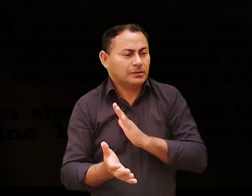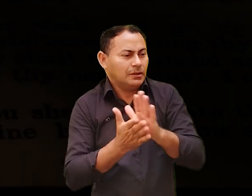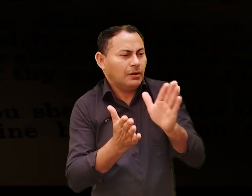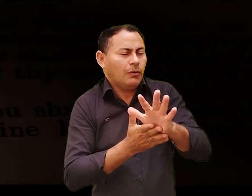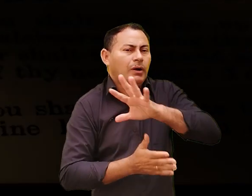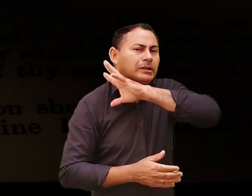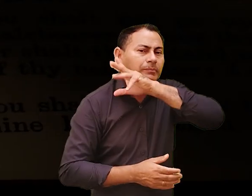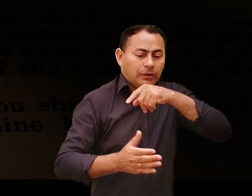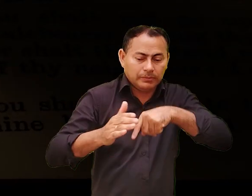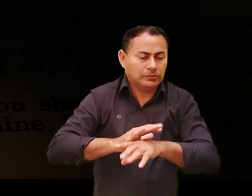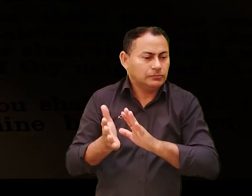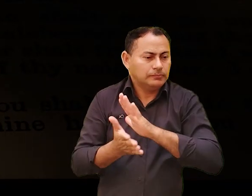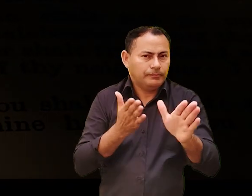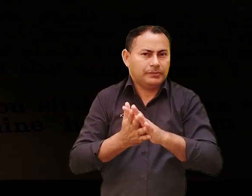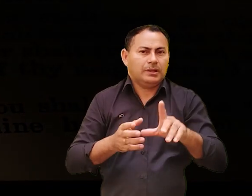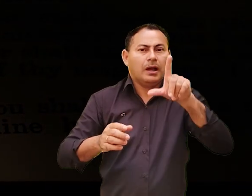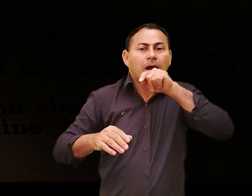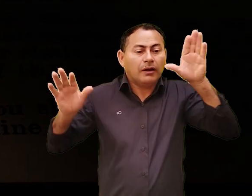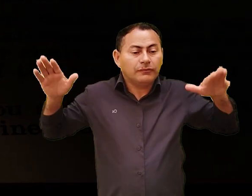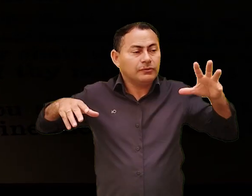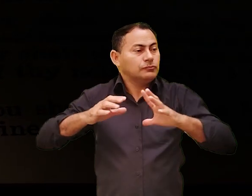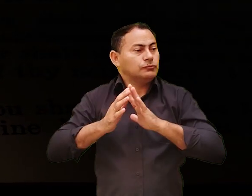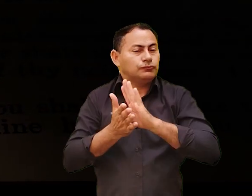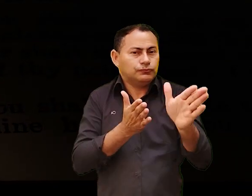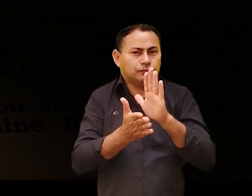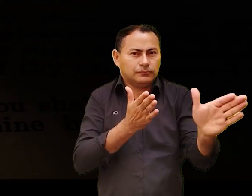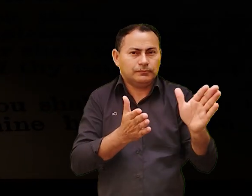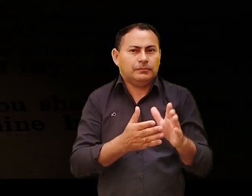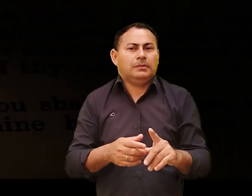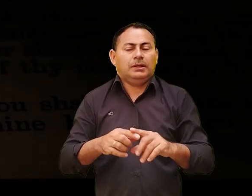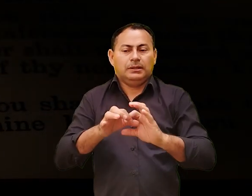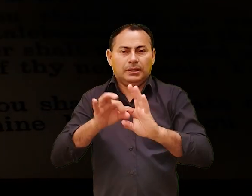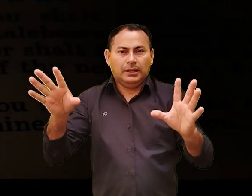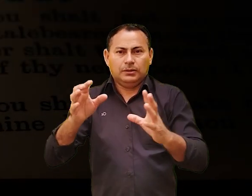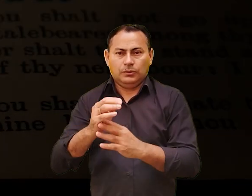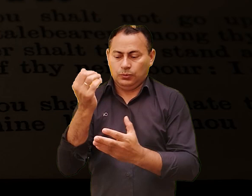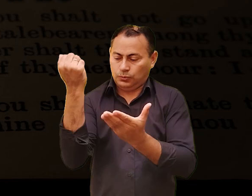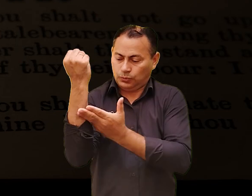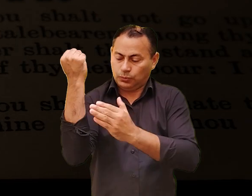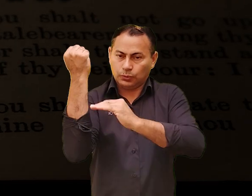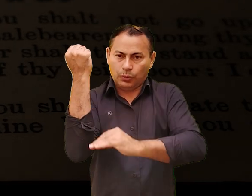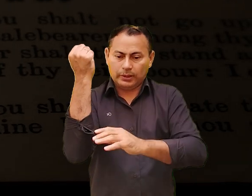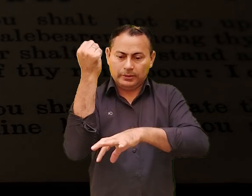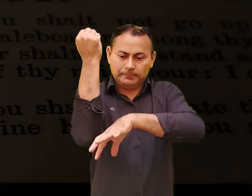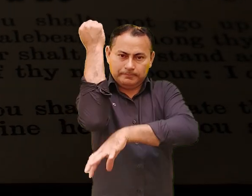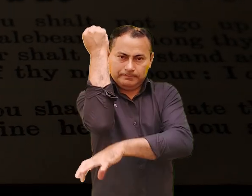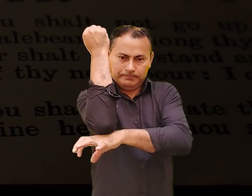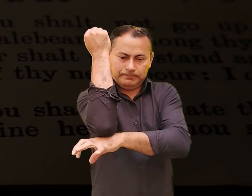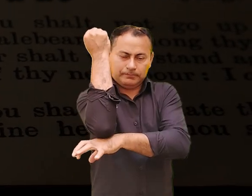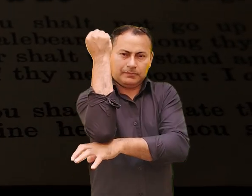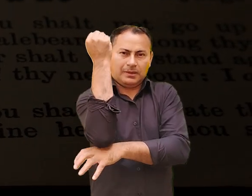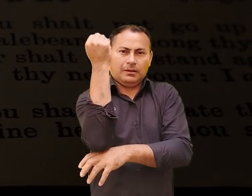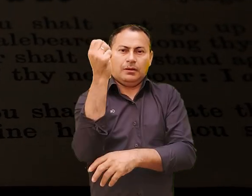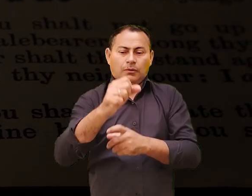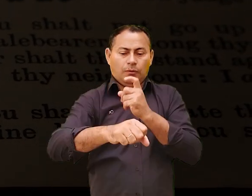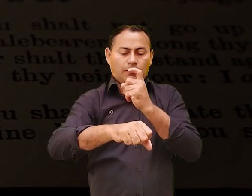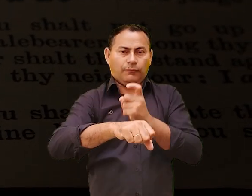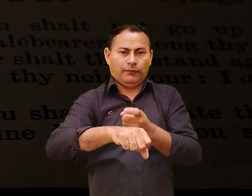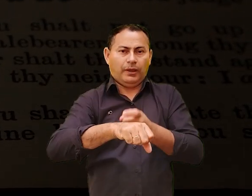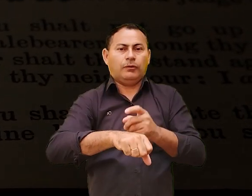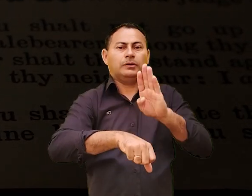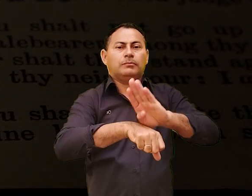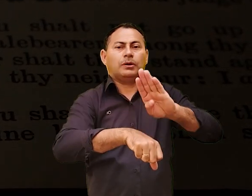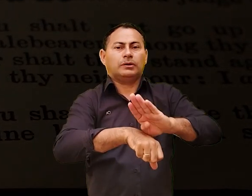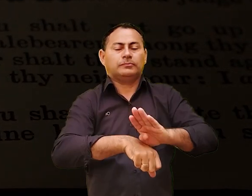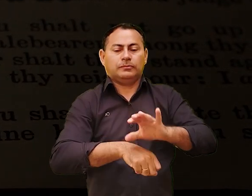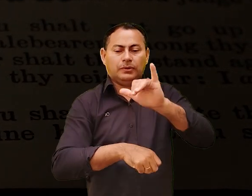Fujam os animais de debaixo dela e as aves dos seus galhos. Mas deixem o toco e as suas raízes presas com ferro e